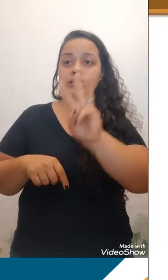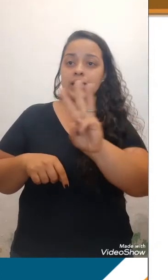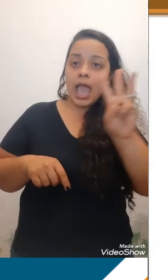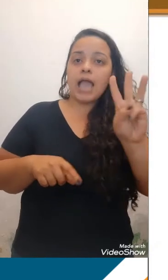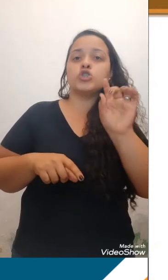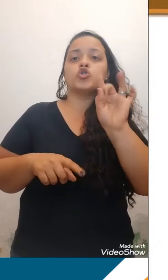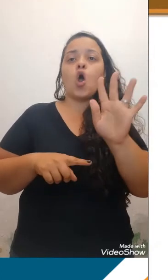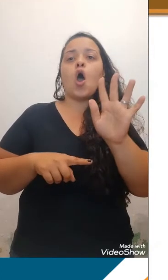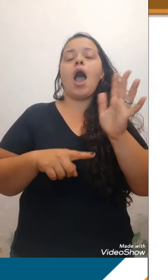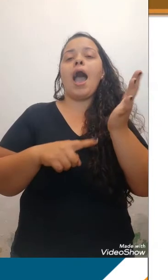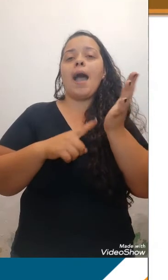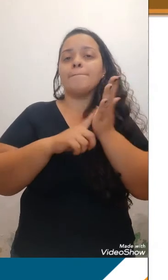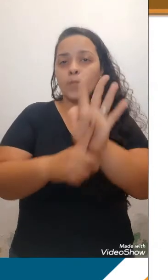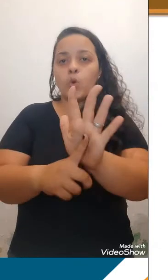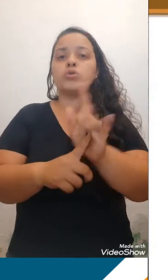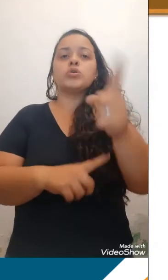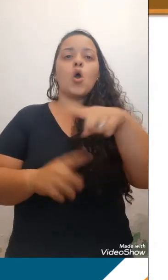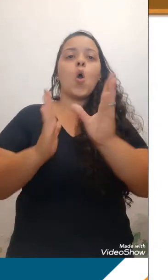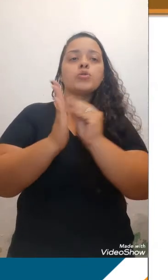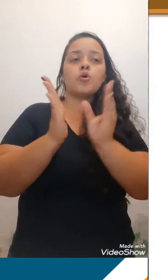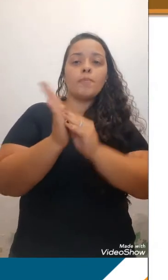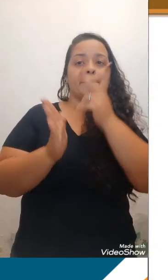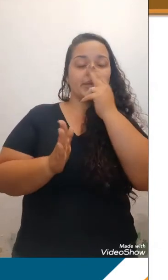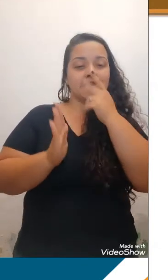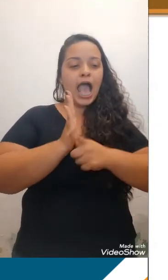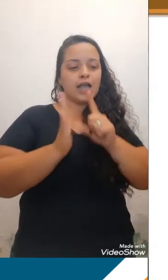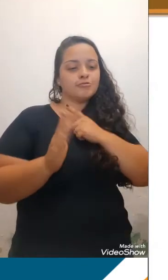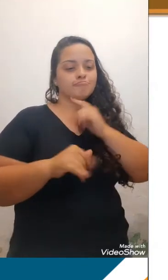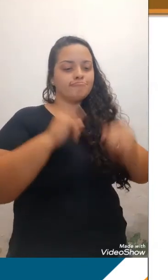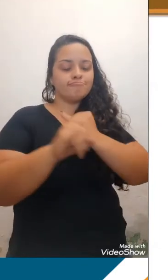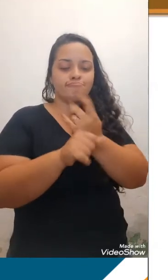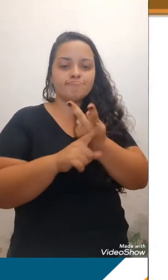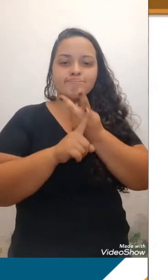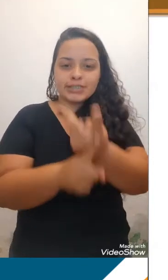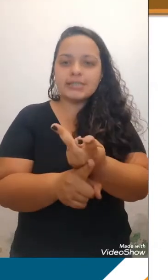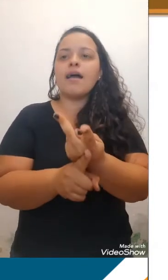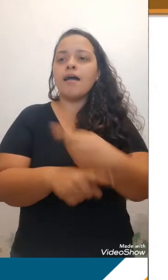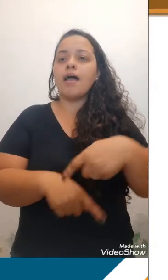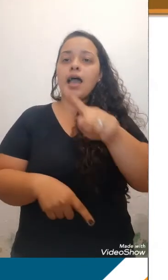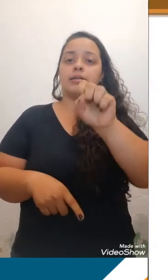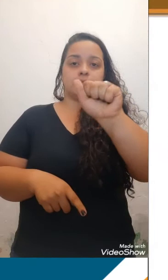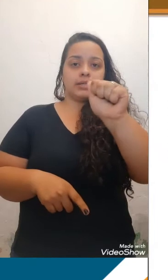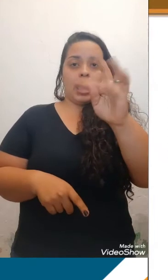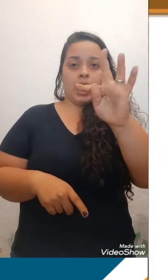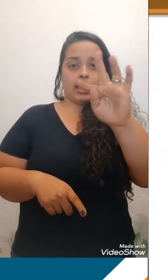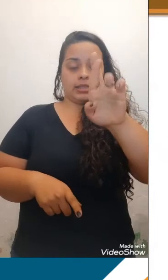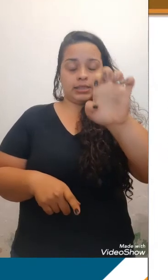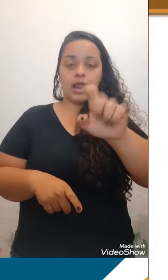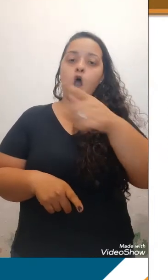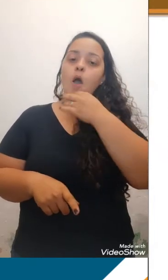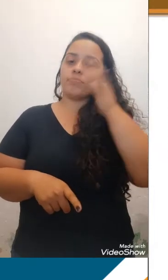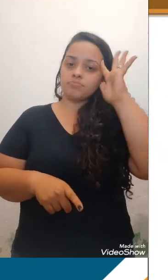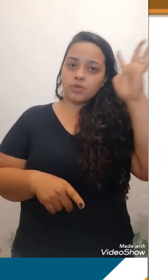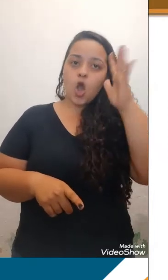visto que os sites apenas apresentam conteúdos parecidos com as procuras anteriores. Segundo Sartre, o homem é condenado a ser